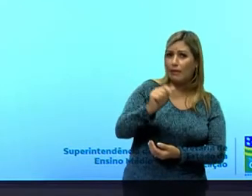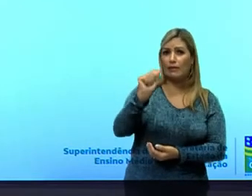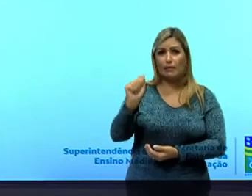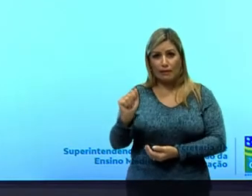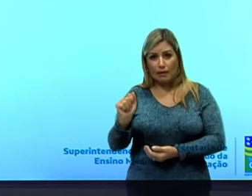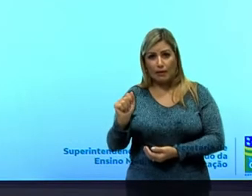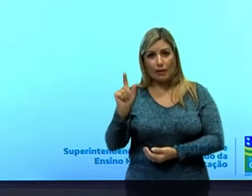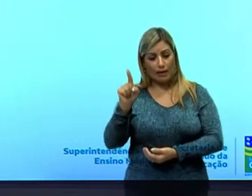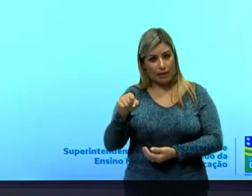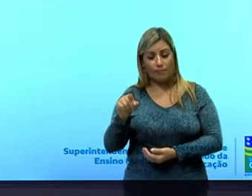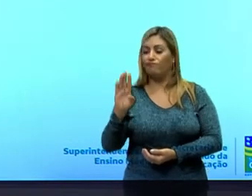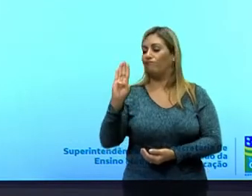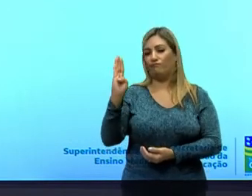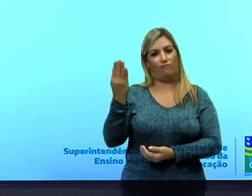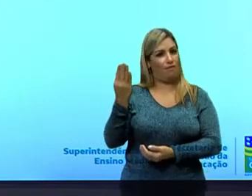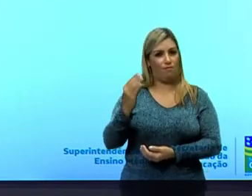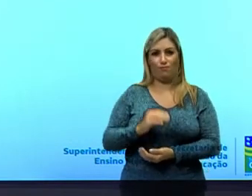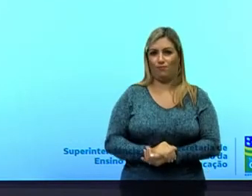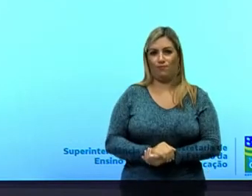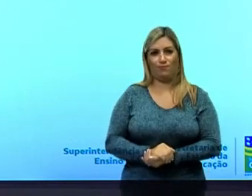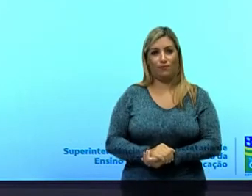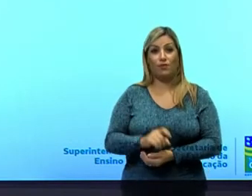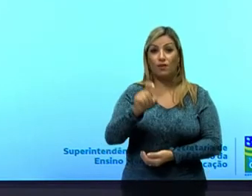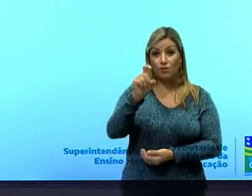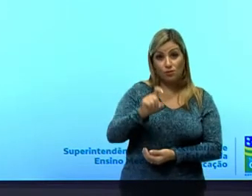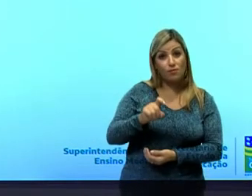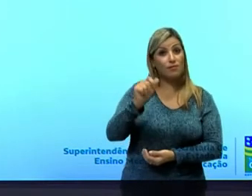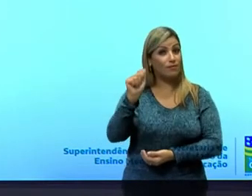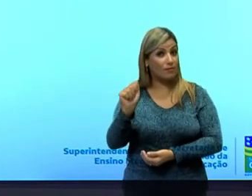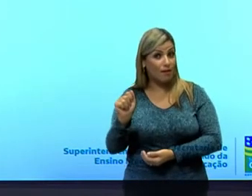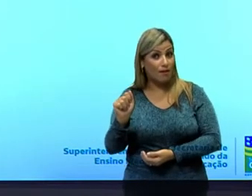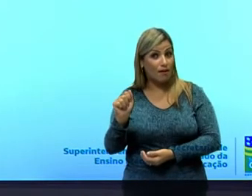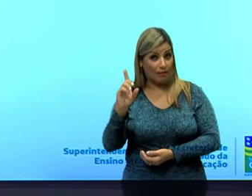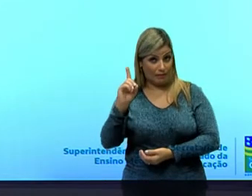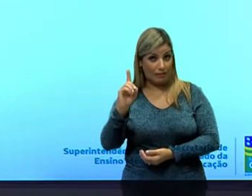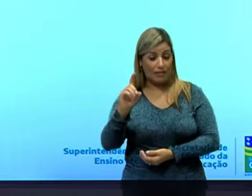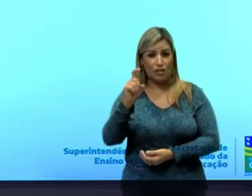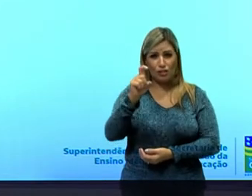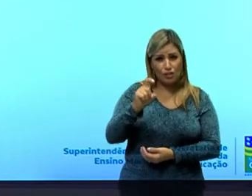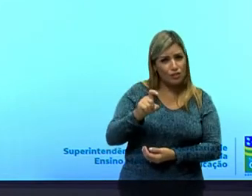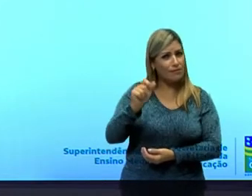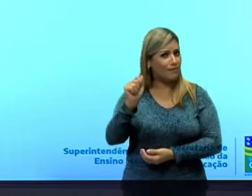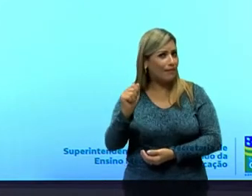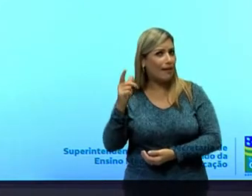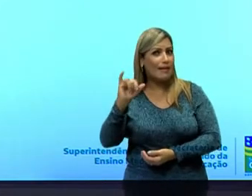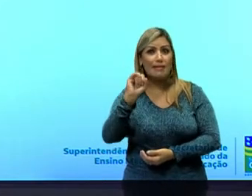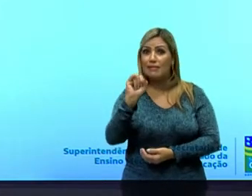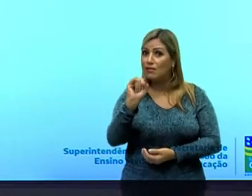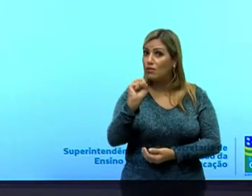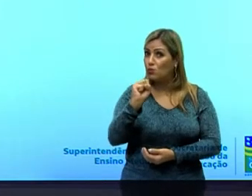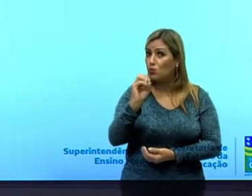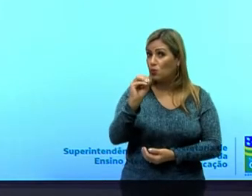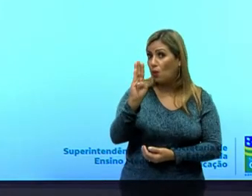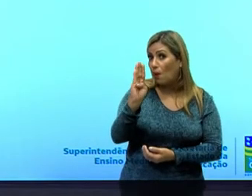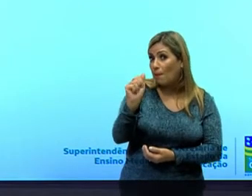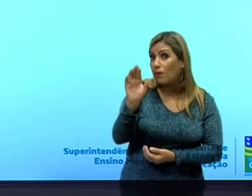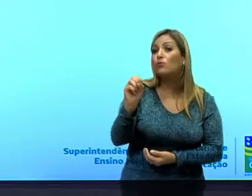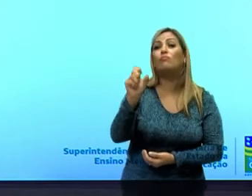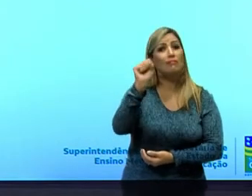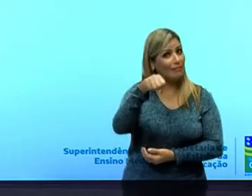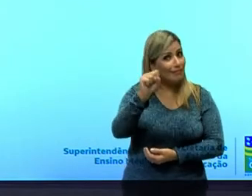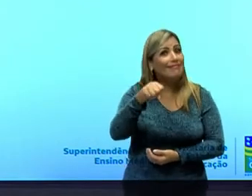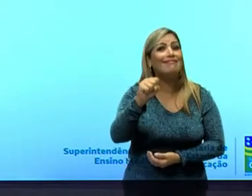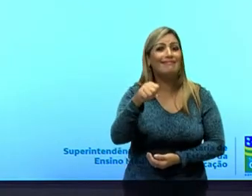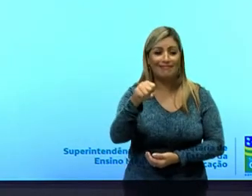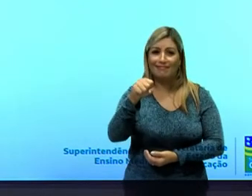não são falsos sean são isóbaros vamos ver se são né x e ação e